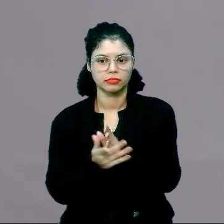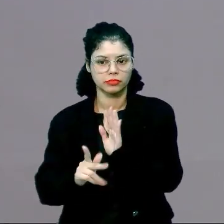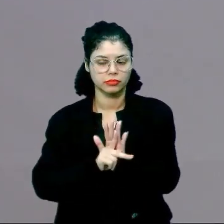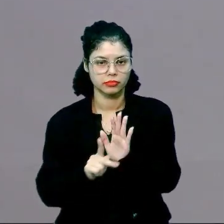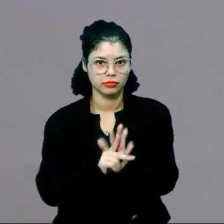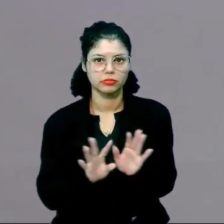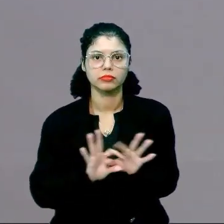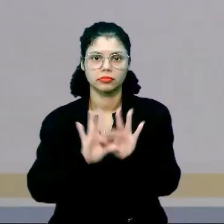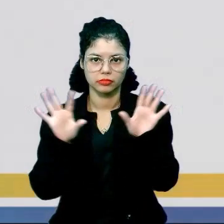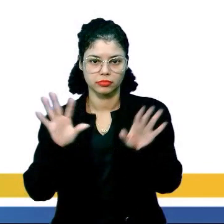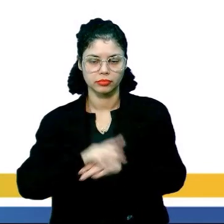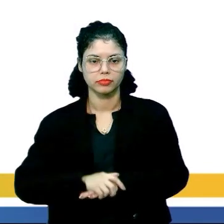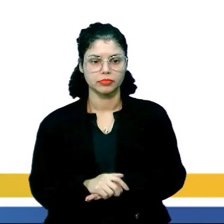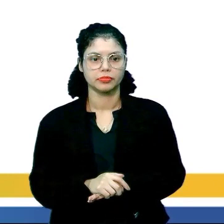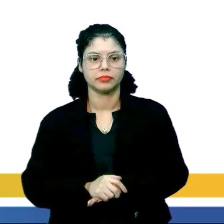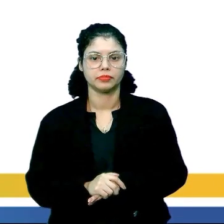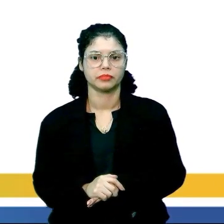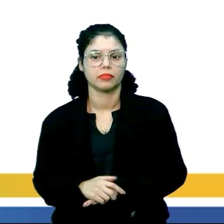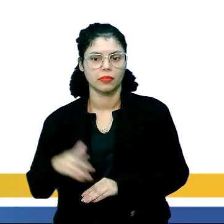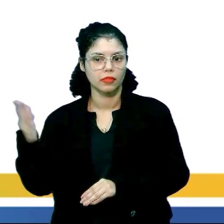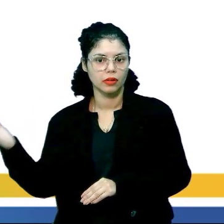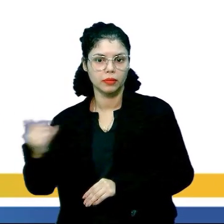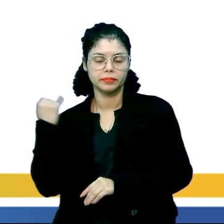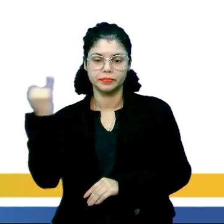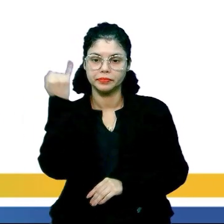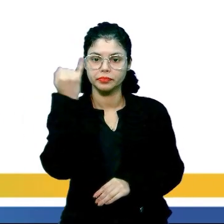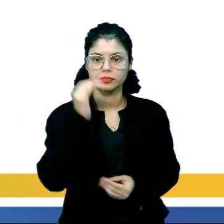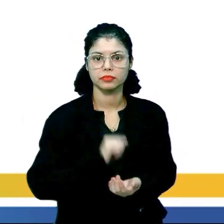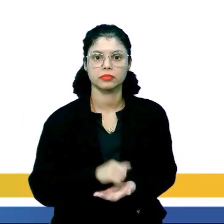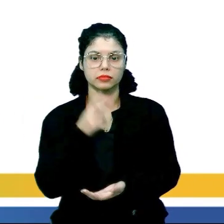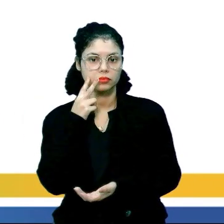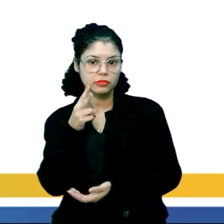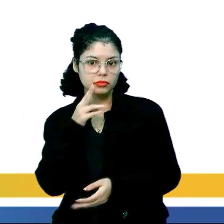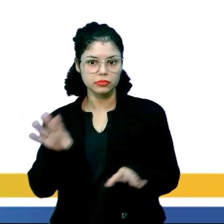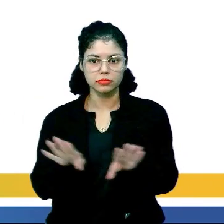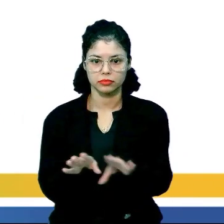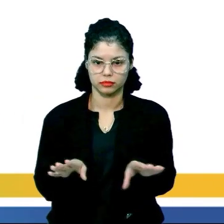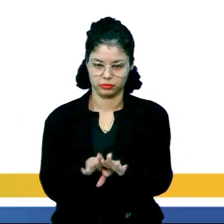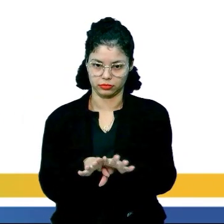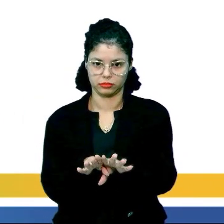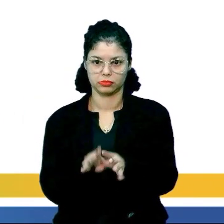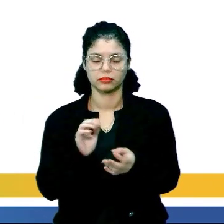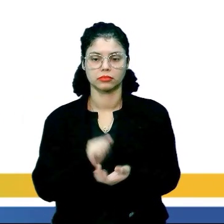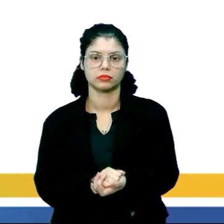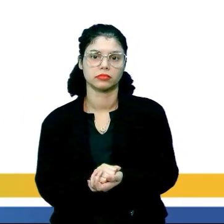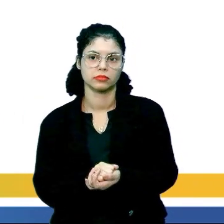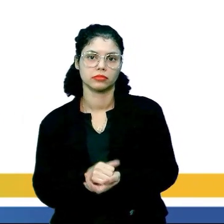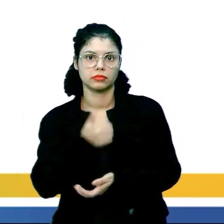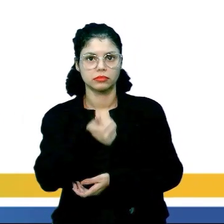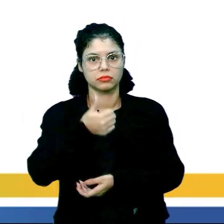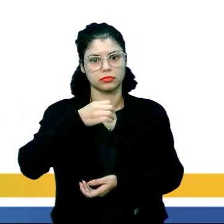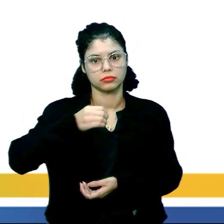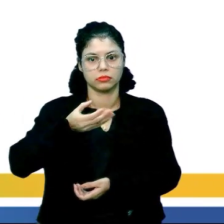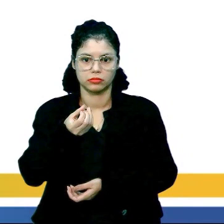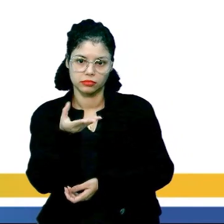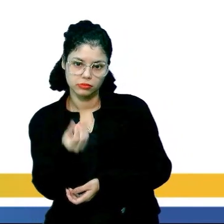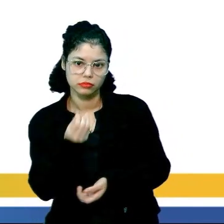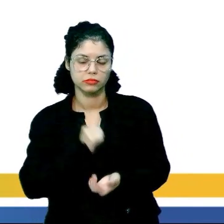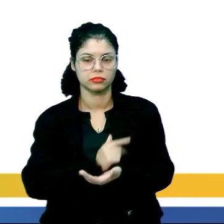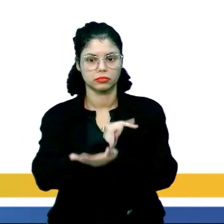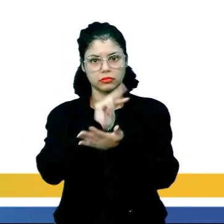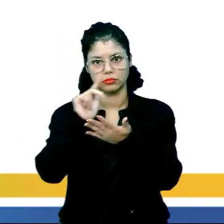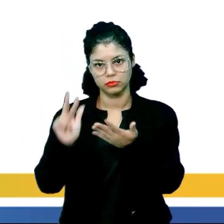própria liberdade. Então, é muito importante a gente ver que, a partir de 1960, emergiram uma série